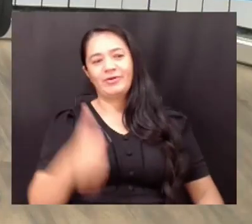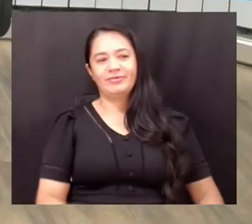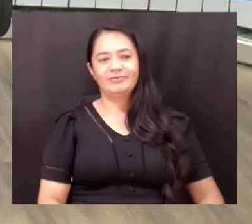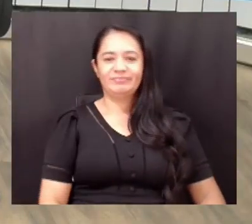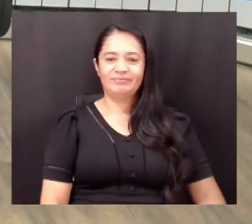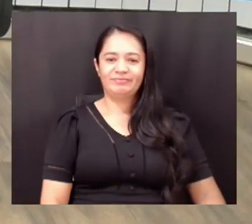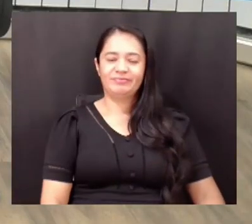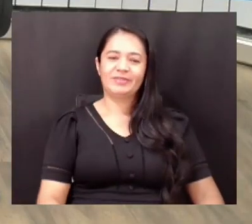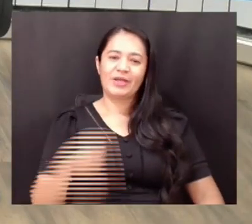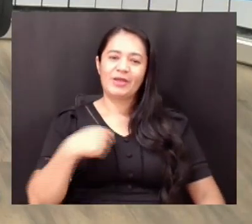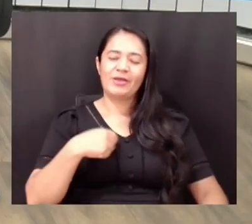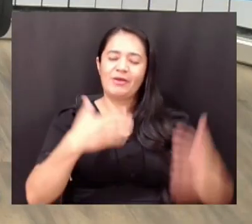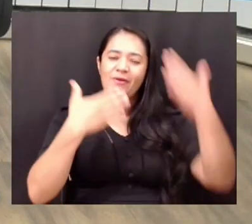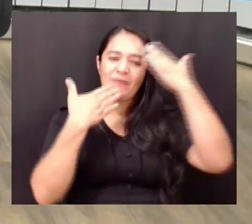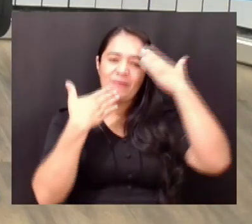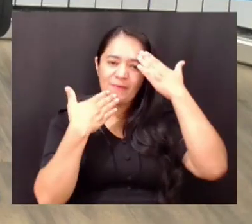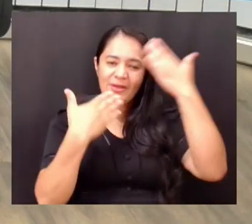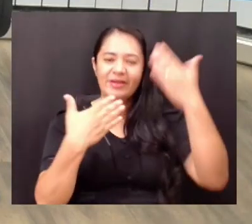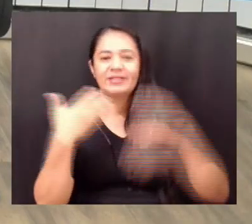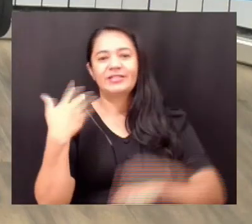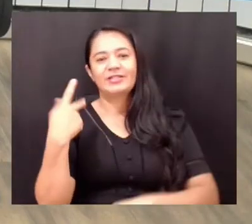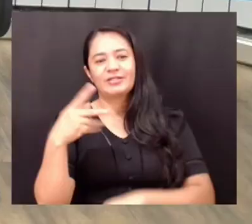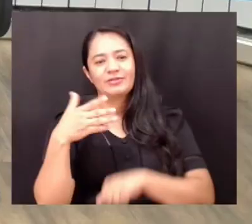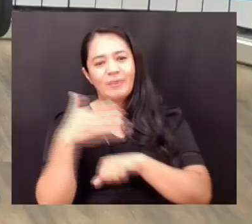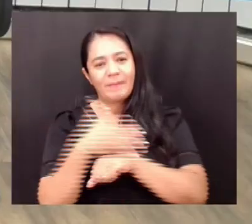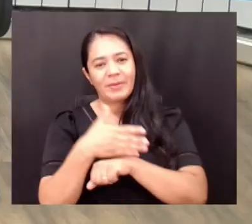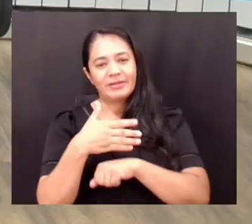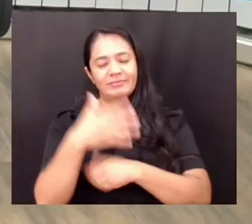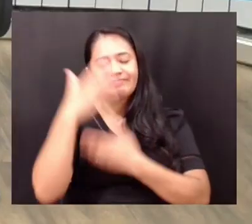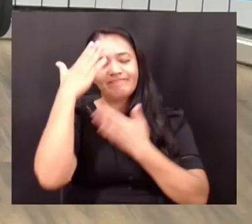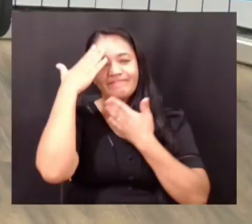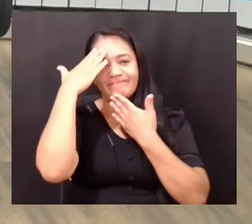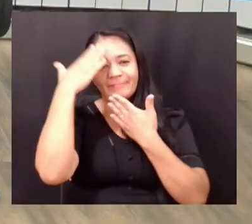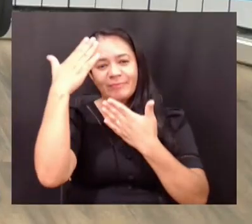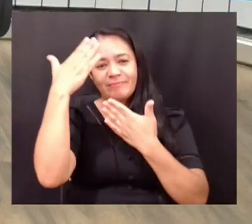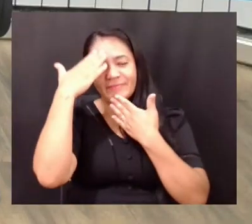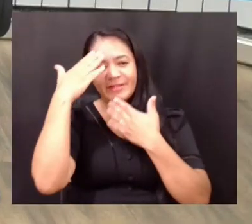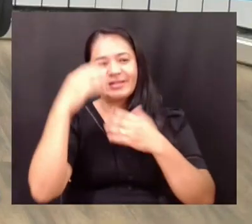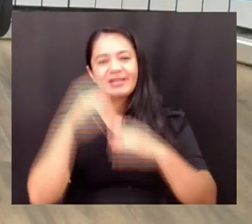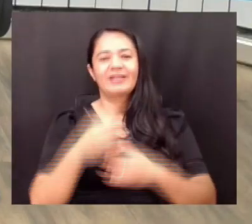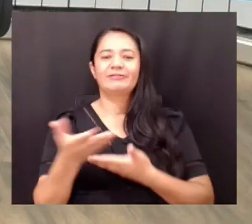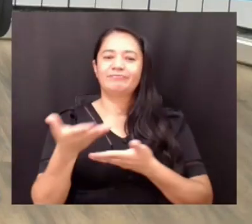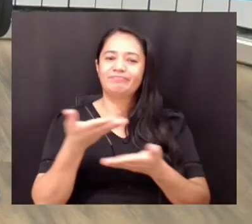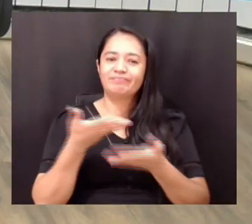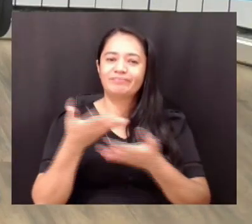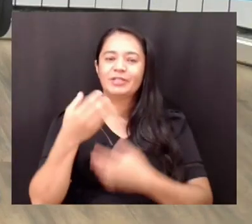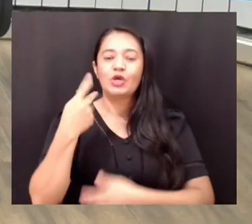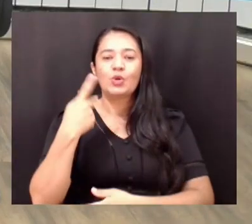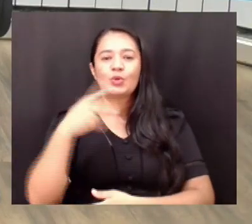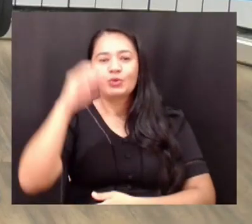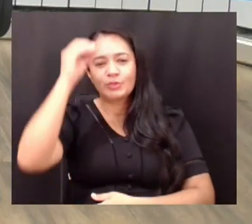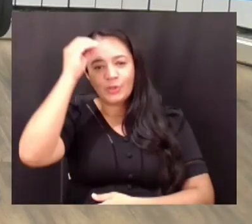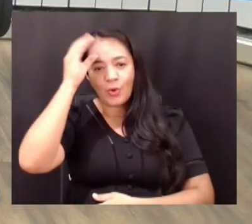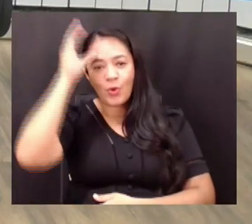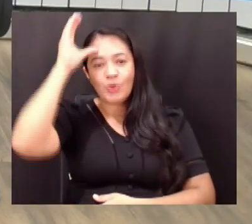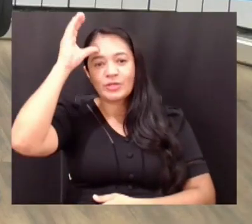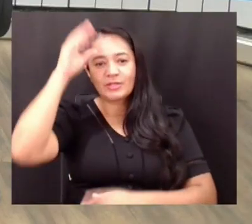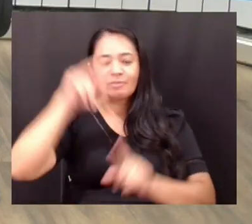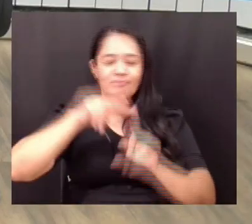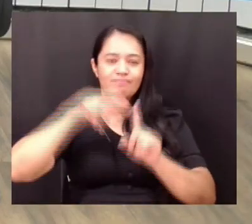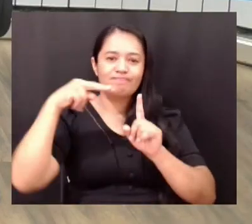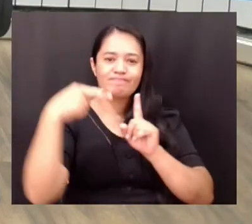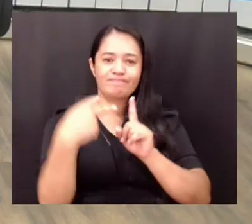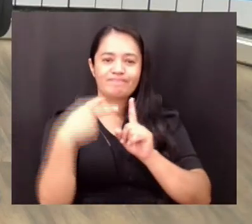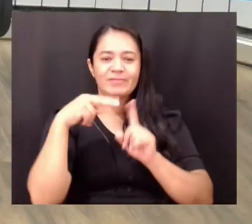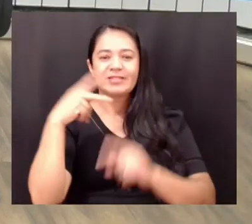sua participação. Muito obrigada por compartilhar aqui com a gente o seu conhecimento, o seu ponto de vista. E eu acho que a